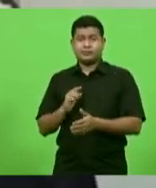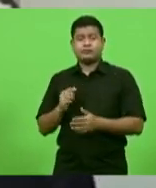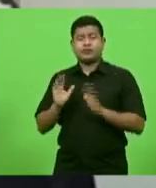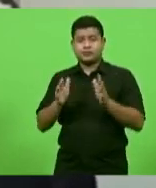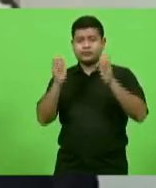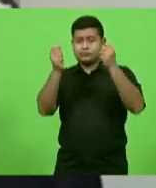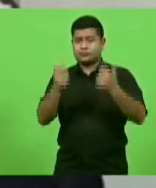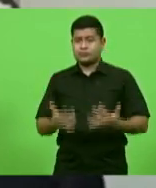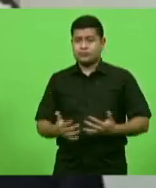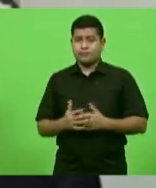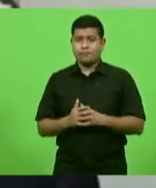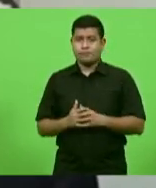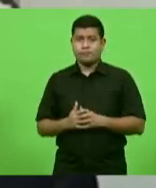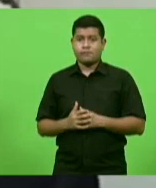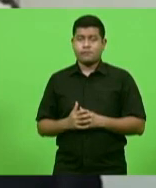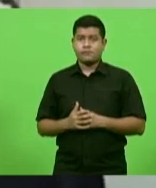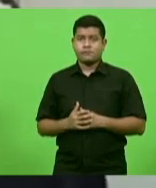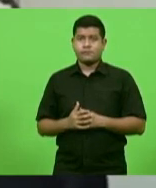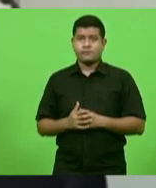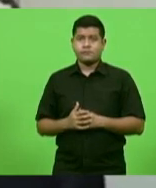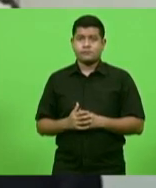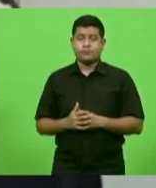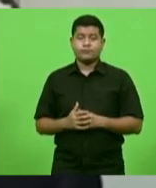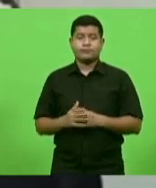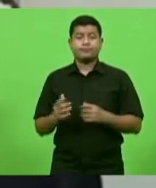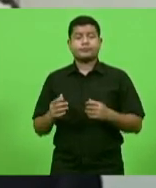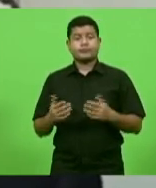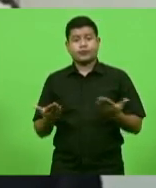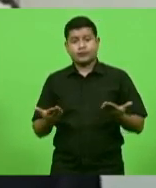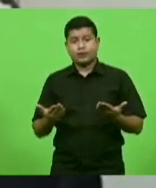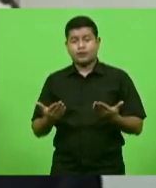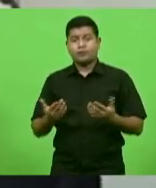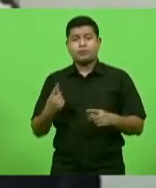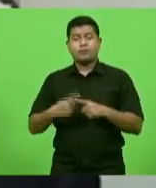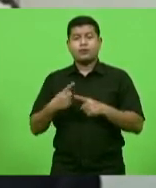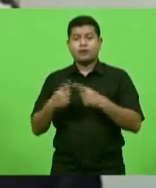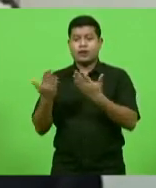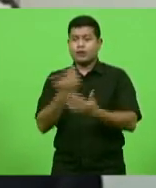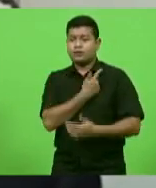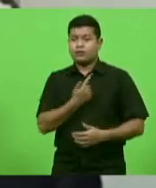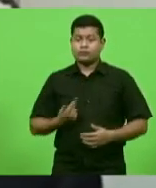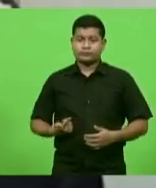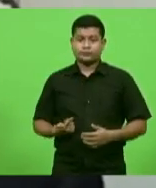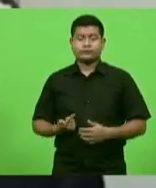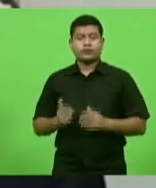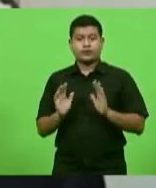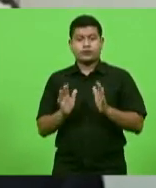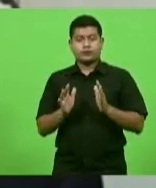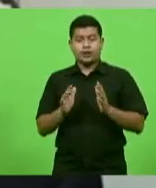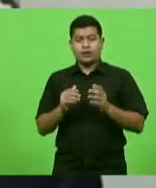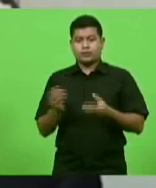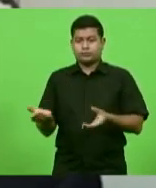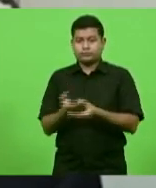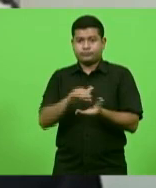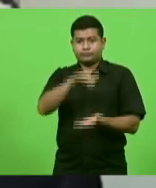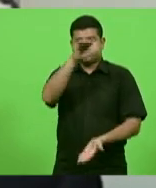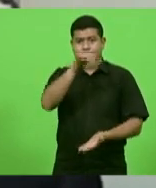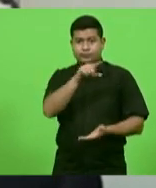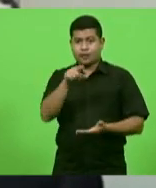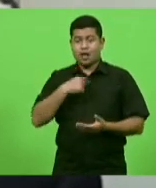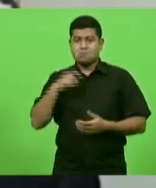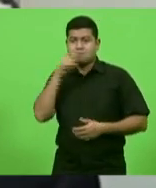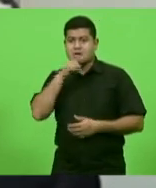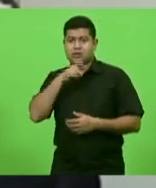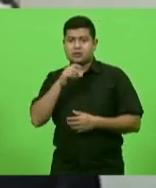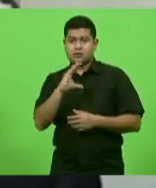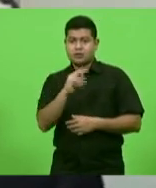explicamos anteriormente é primeiramente porque o governador pelos elementos que estão nos autos não mentiu